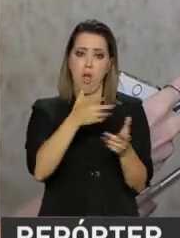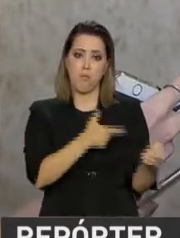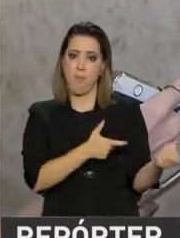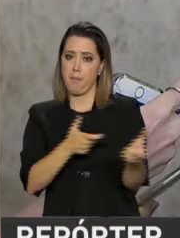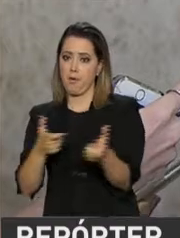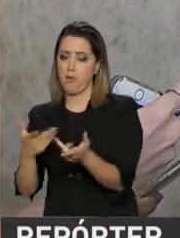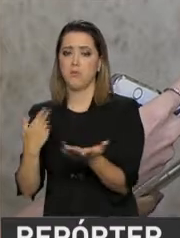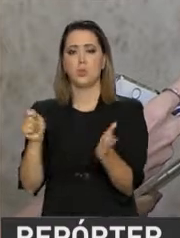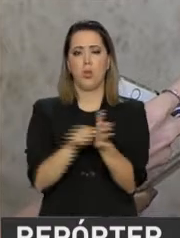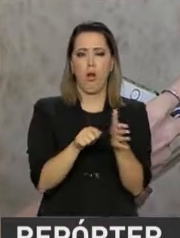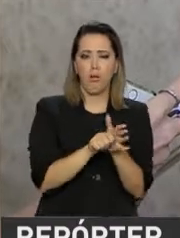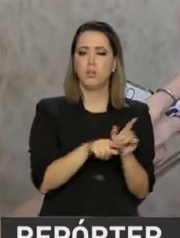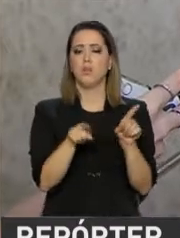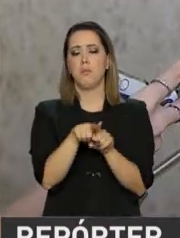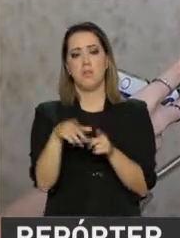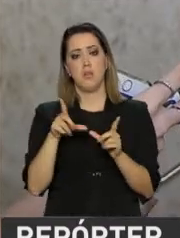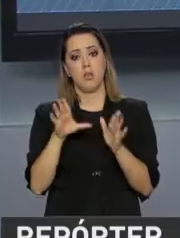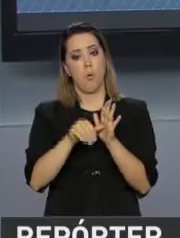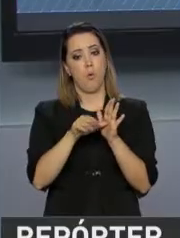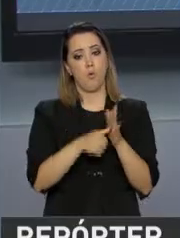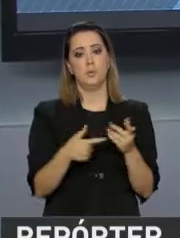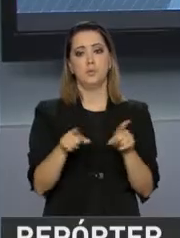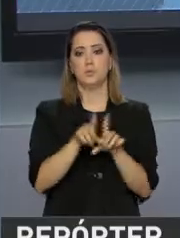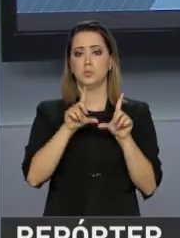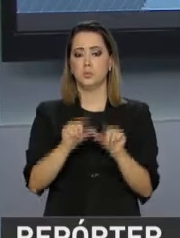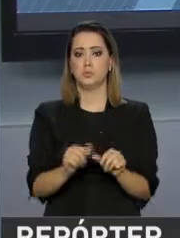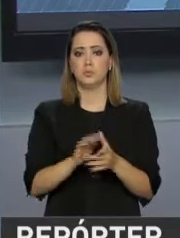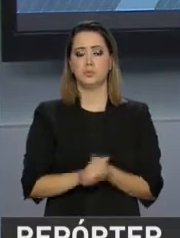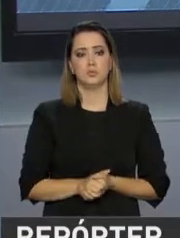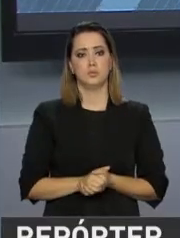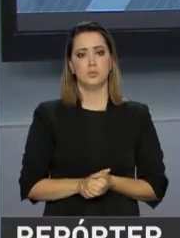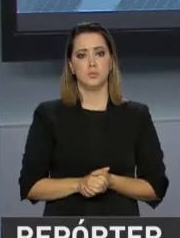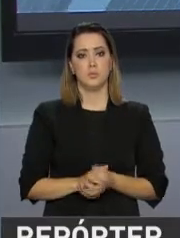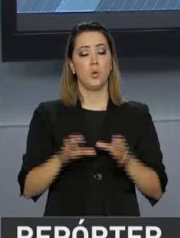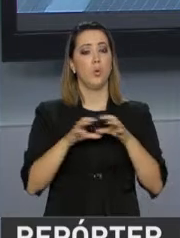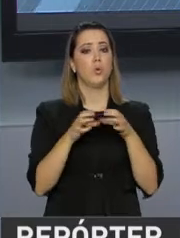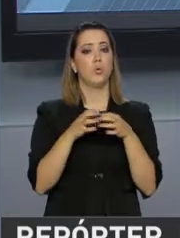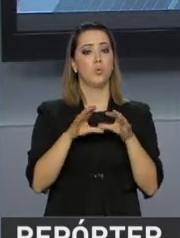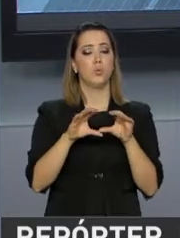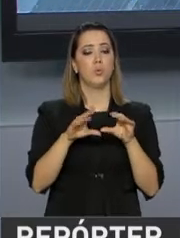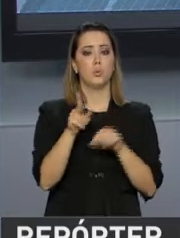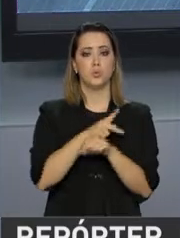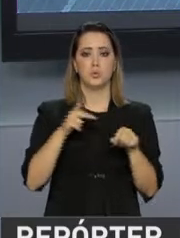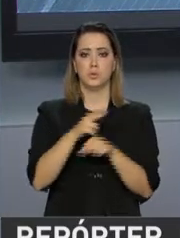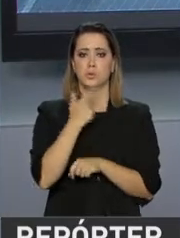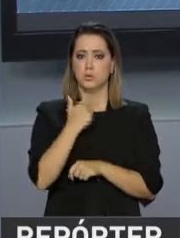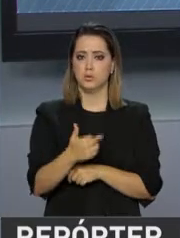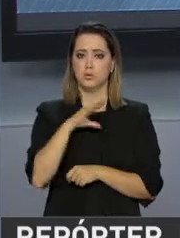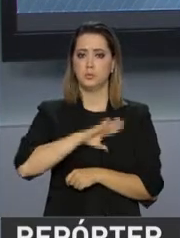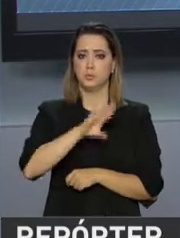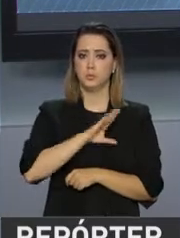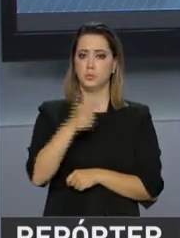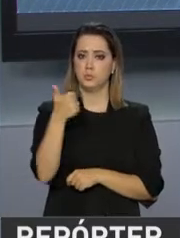drogas e da do roubo de cargas a comunidade dos países de língua portuguesa completa 21 anos